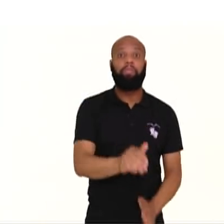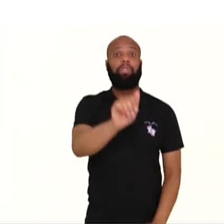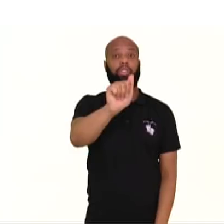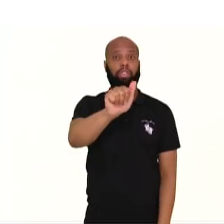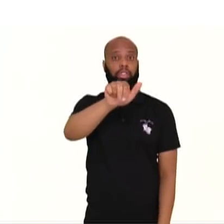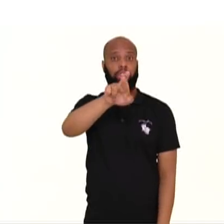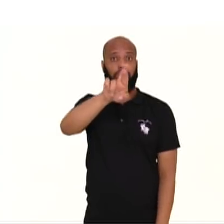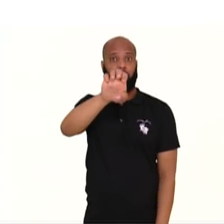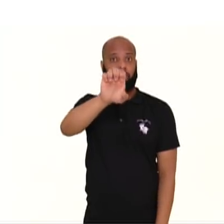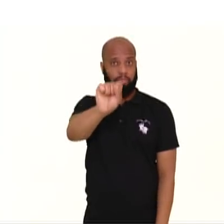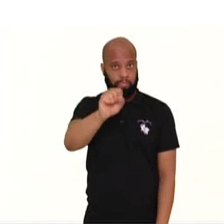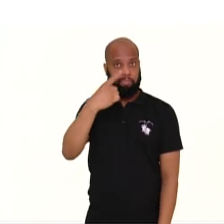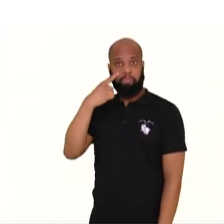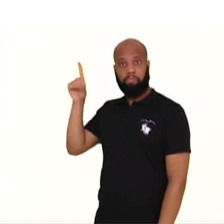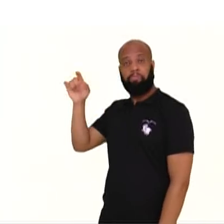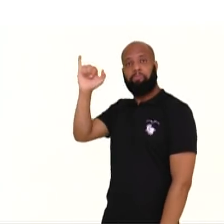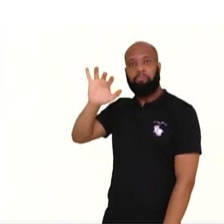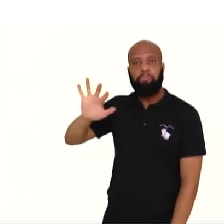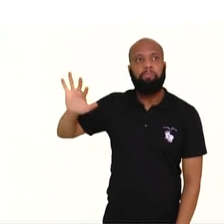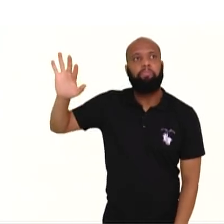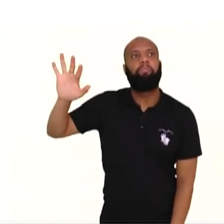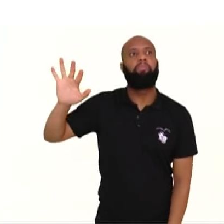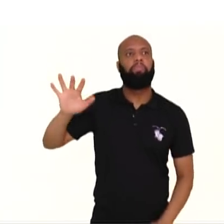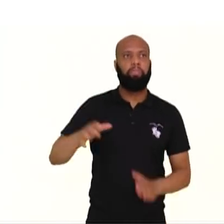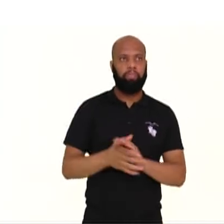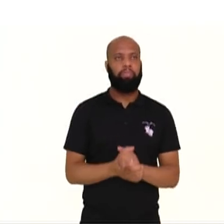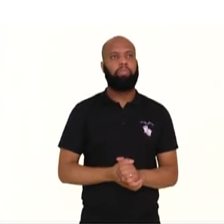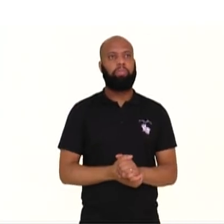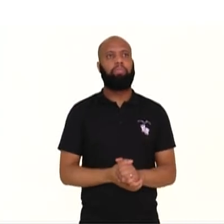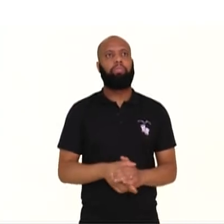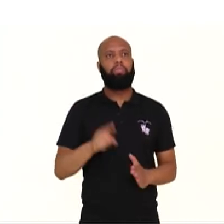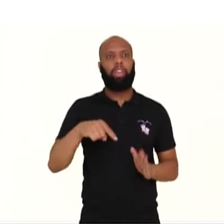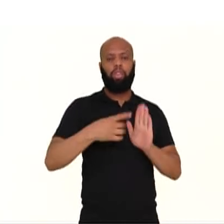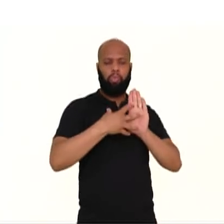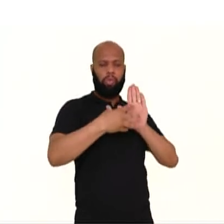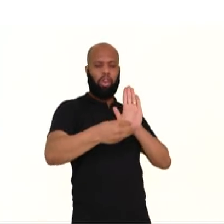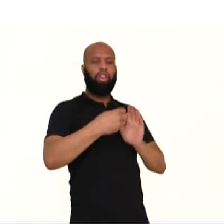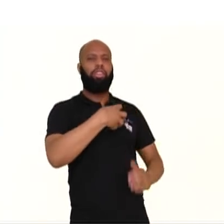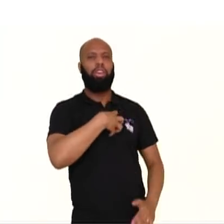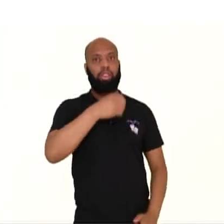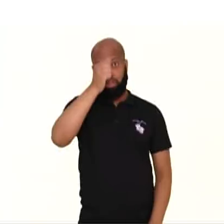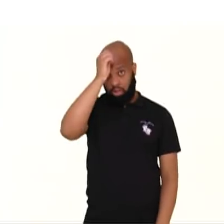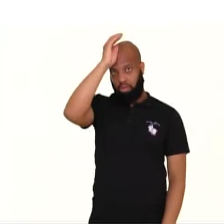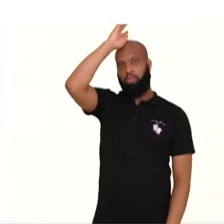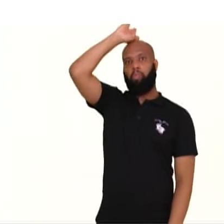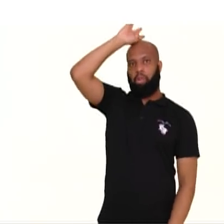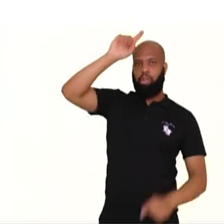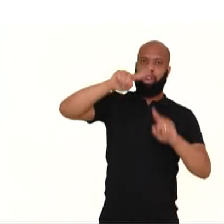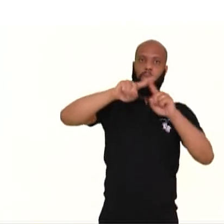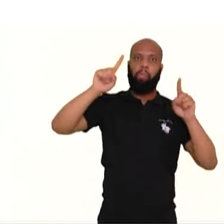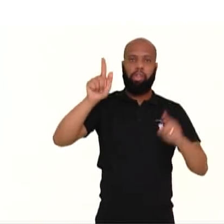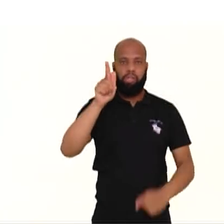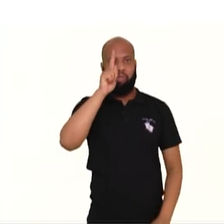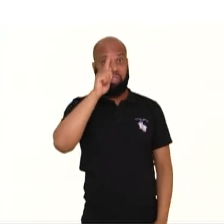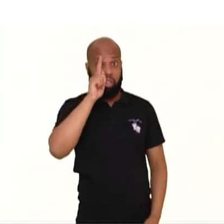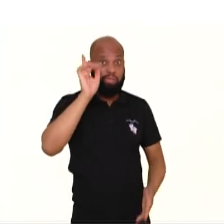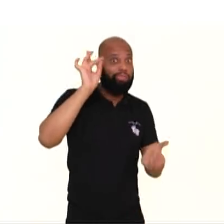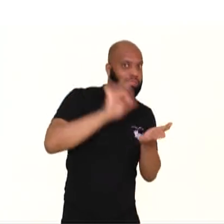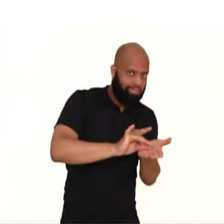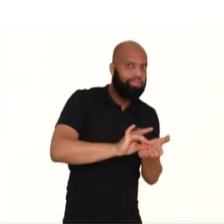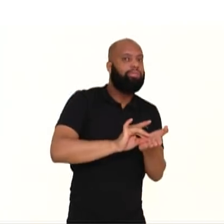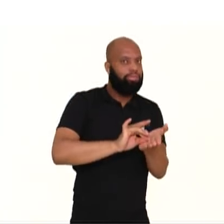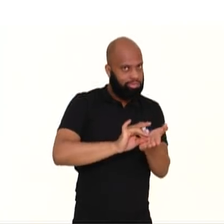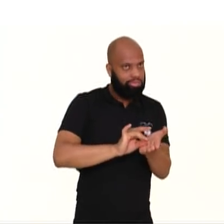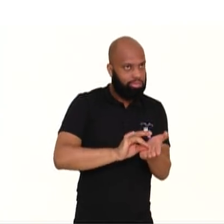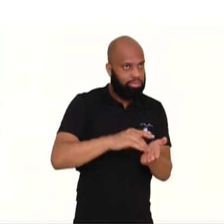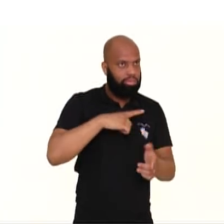Ares, e nessa imagem chamado Ares Ludovisi, que é uma cópia romana de um original grego que já se perdeu, tem nos